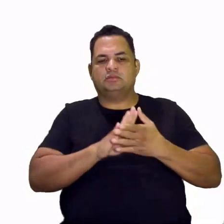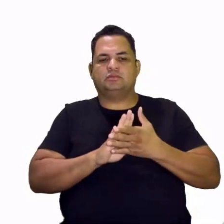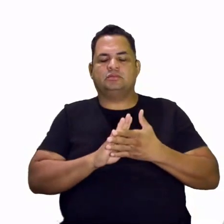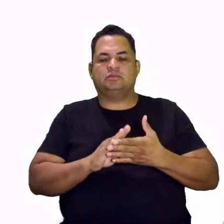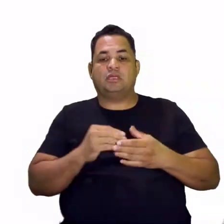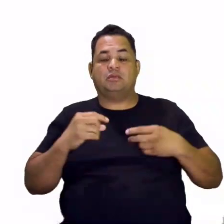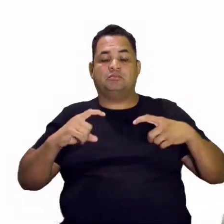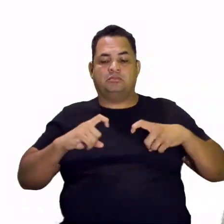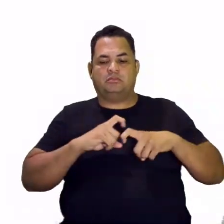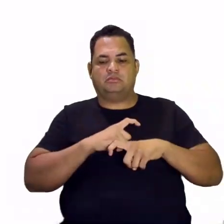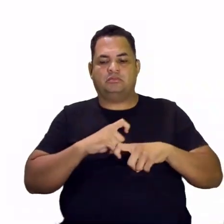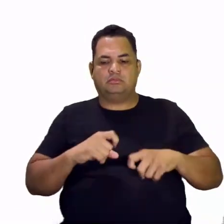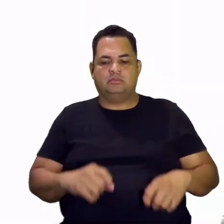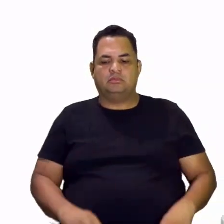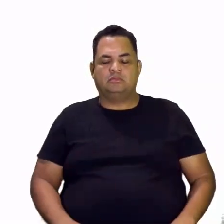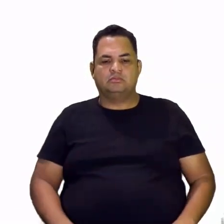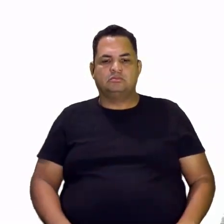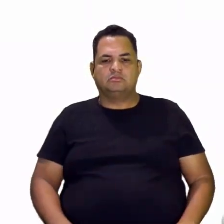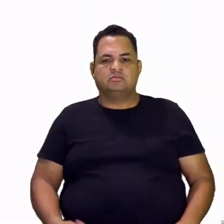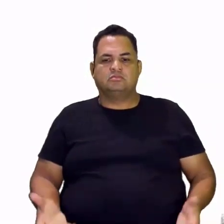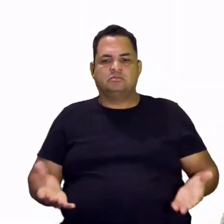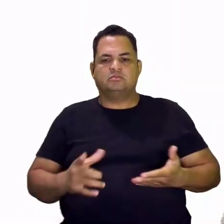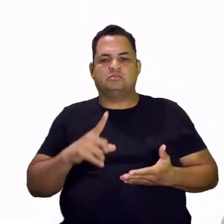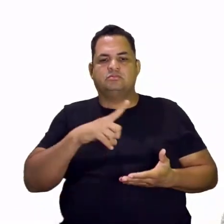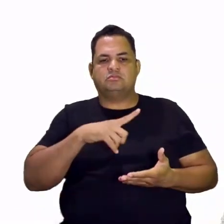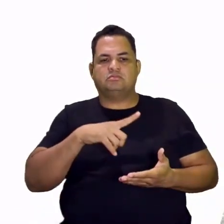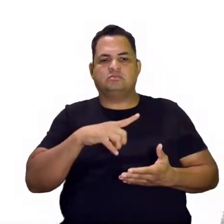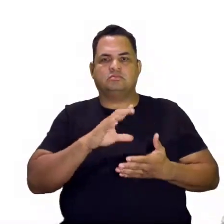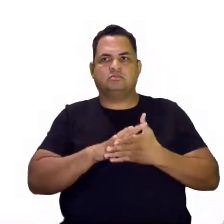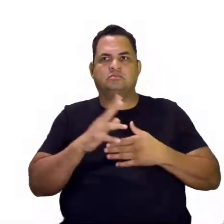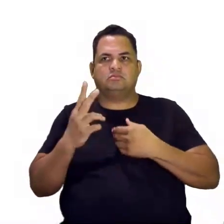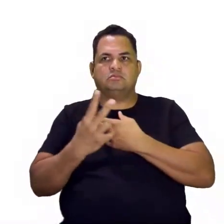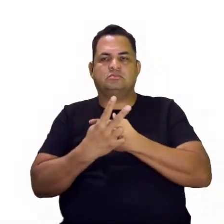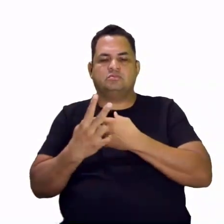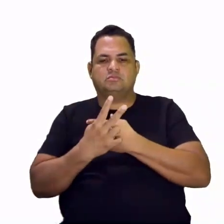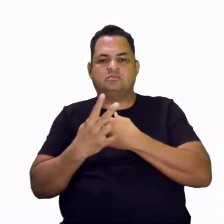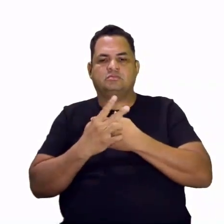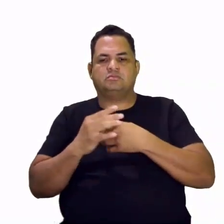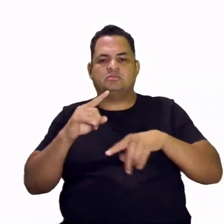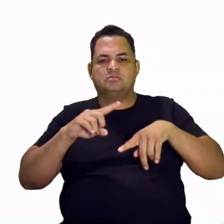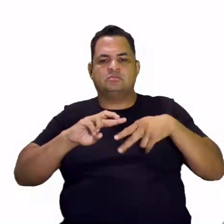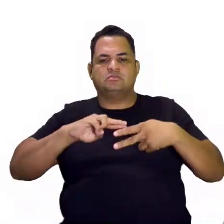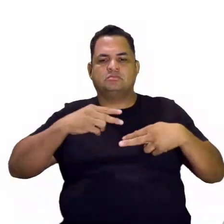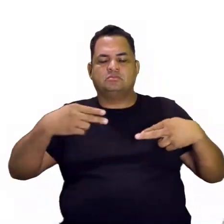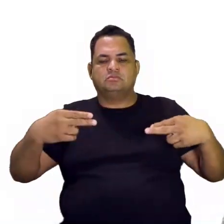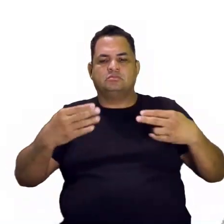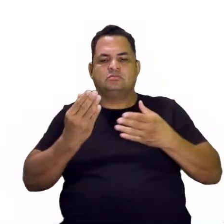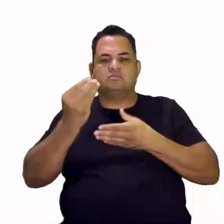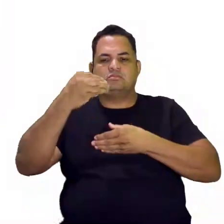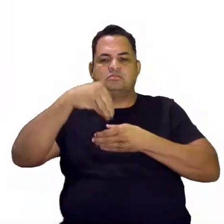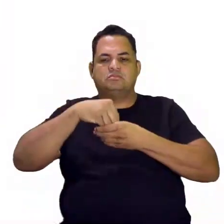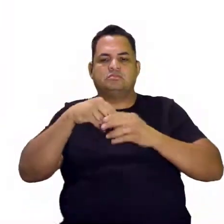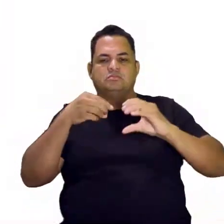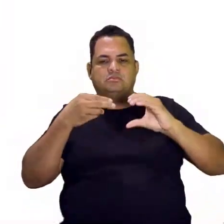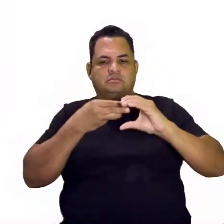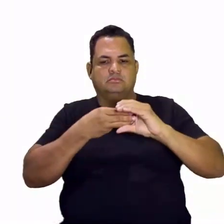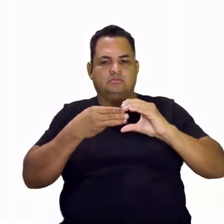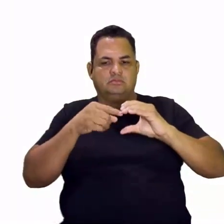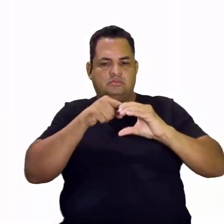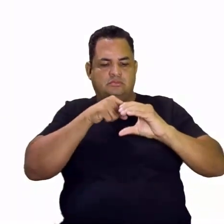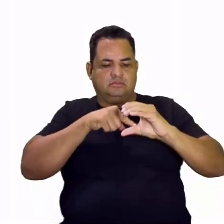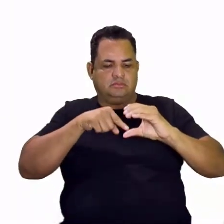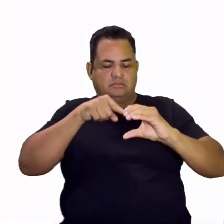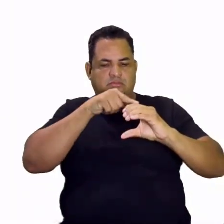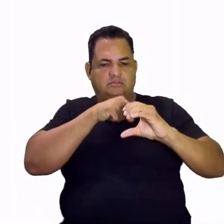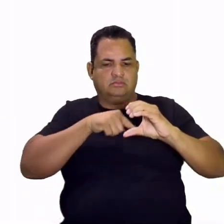bactérias. E nos eucariontes, agora você vai ter uma proteção desse material genético dentro do núcleo, tá? Da